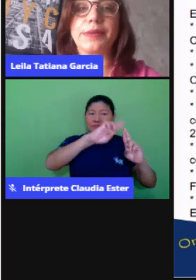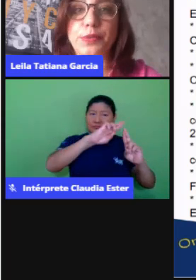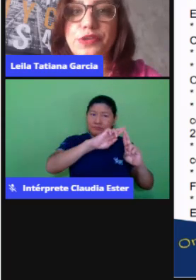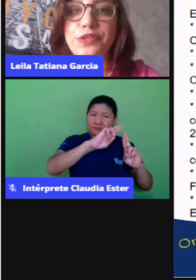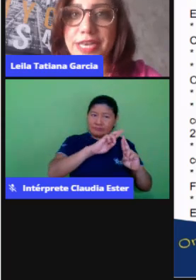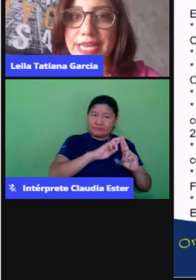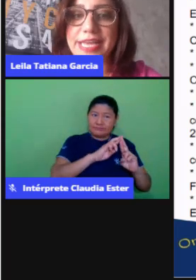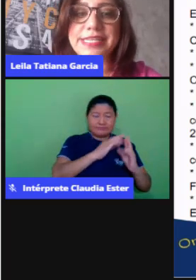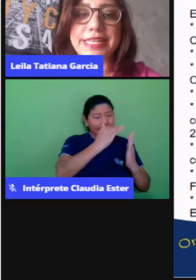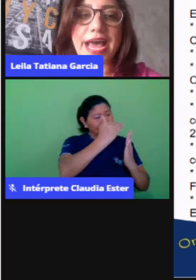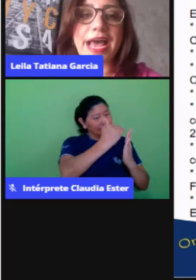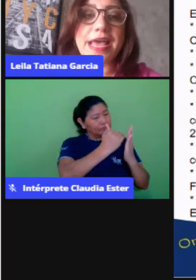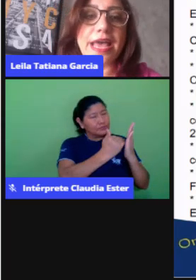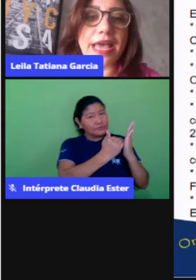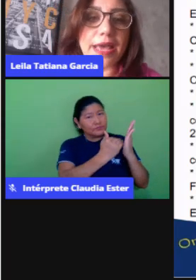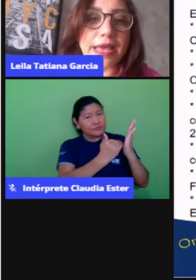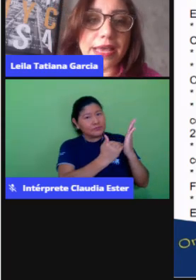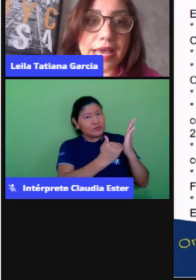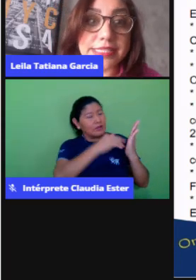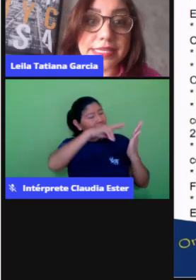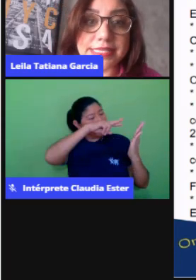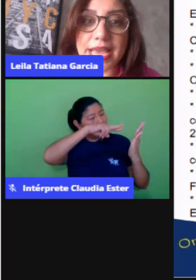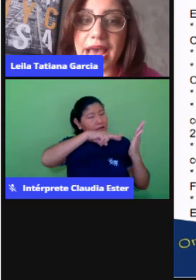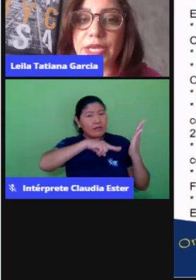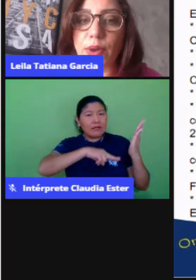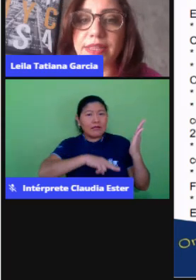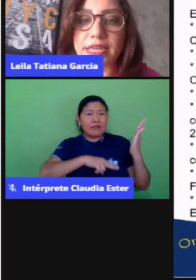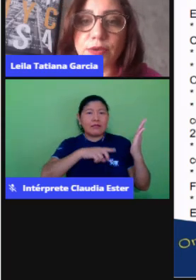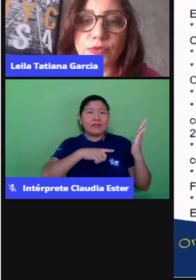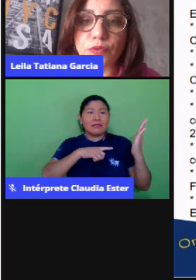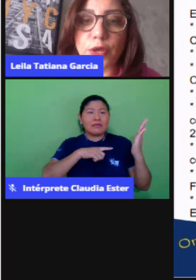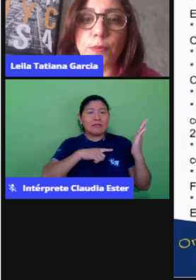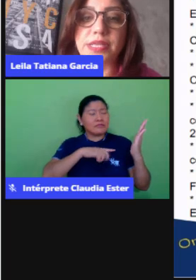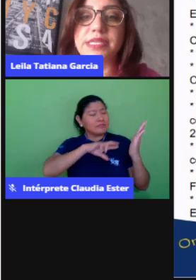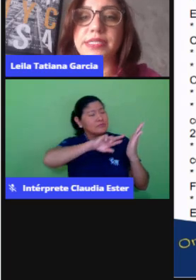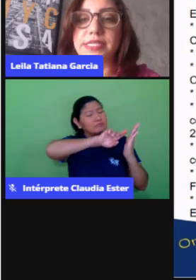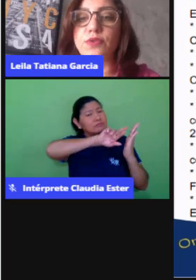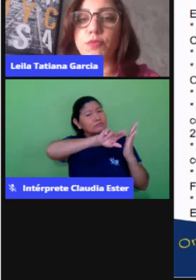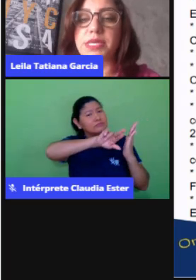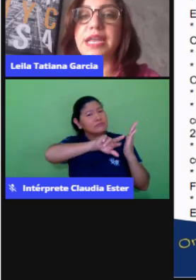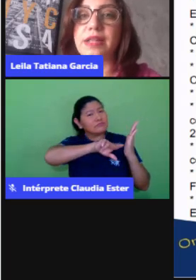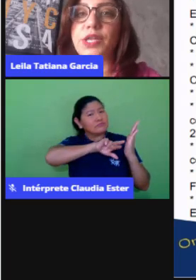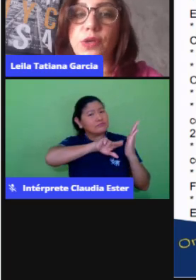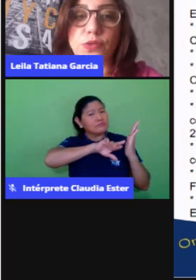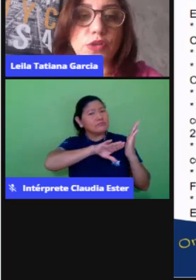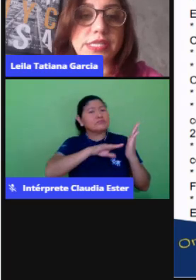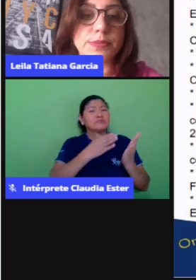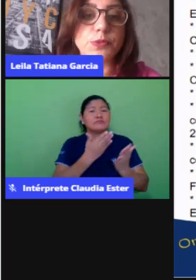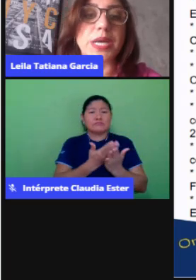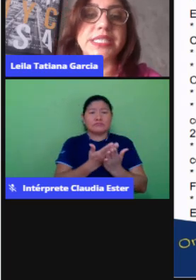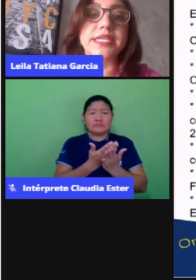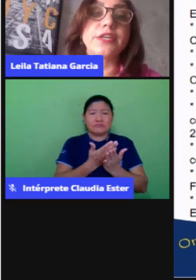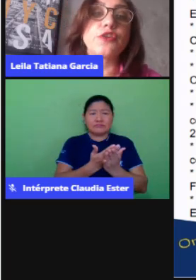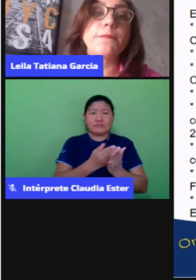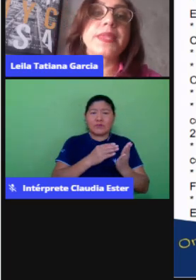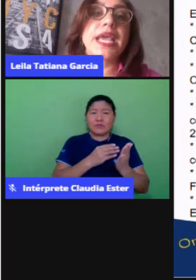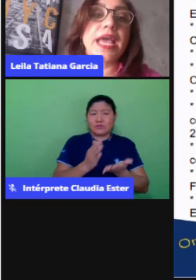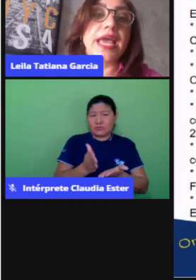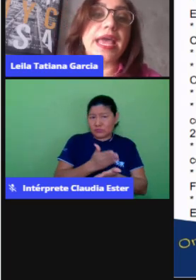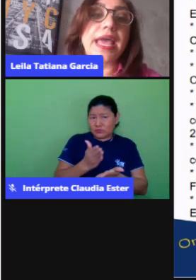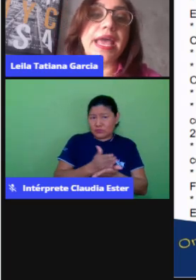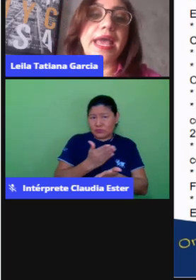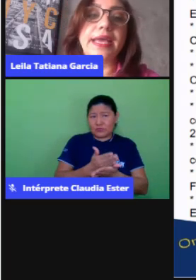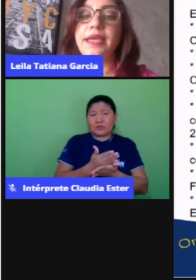uma olhada, por gentileza, tá? Essa Cerrado em Quadrinhos foi uma dissertação de mestrado que nós utilizamos